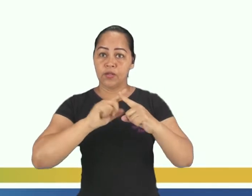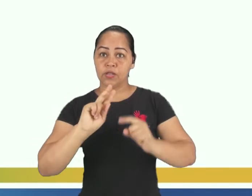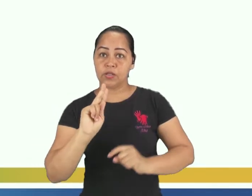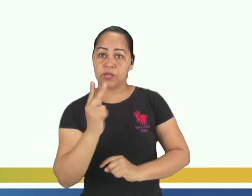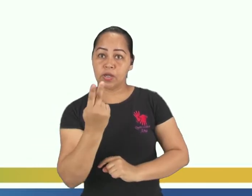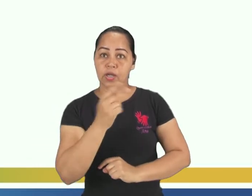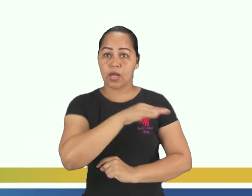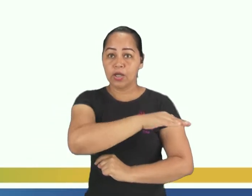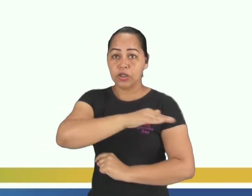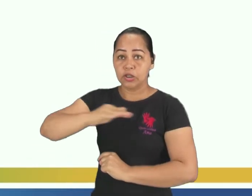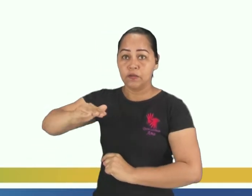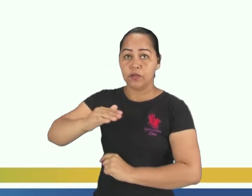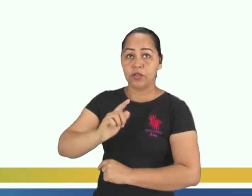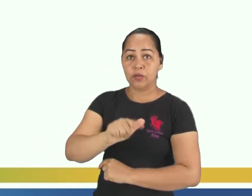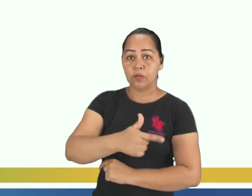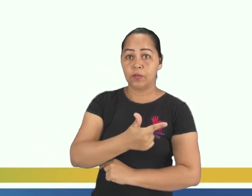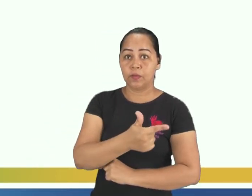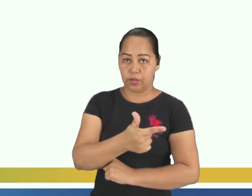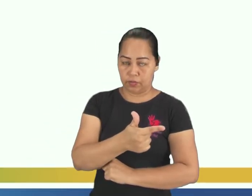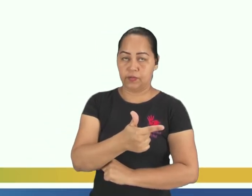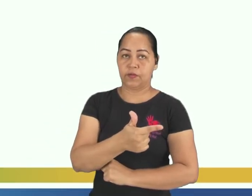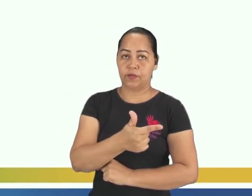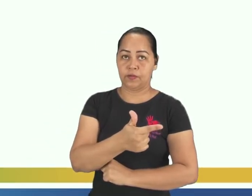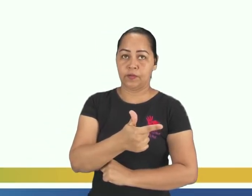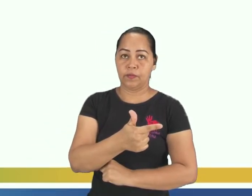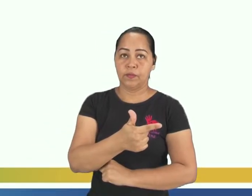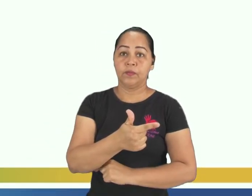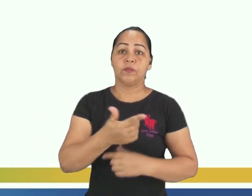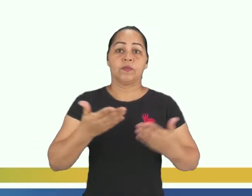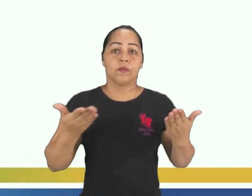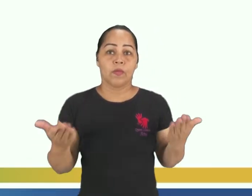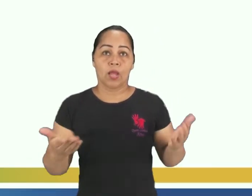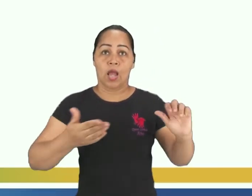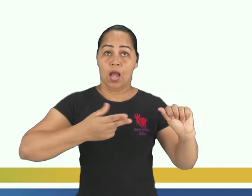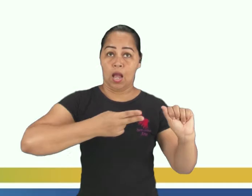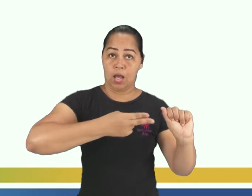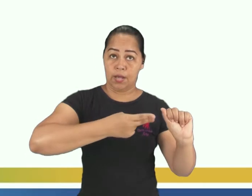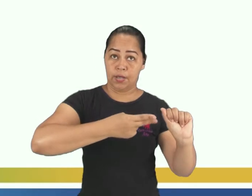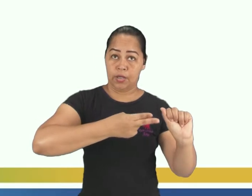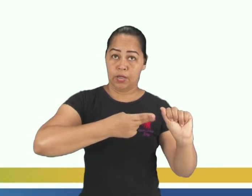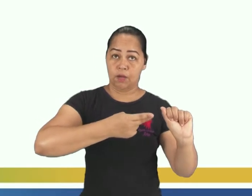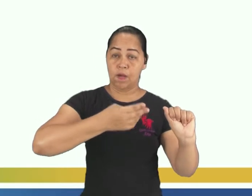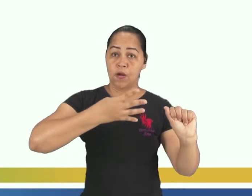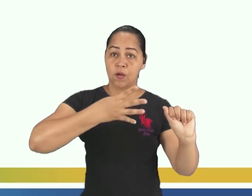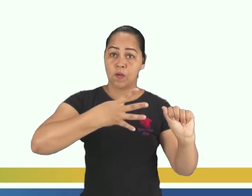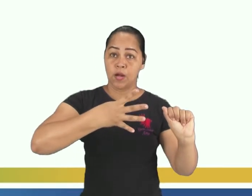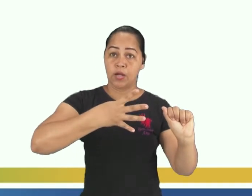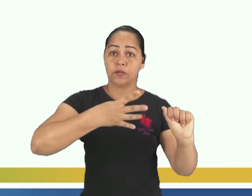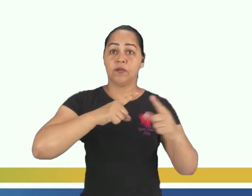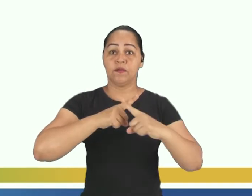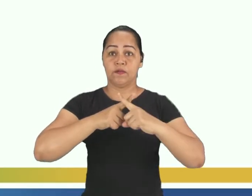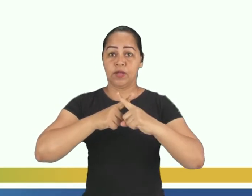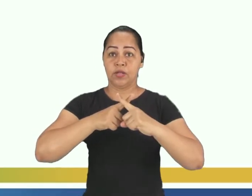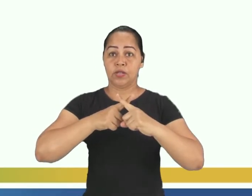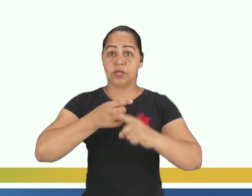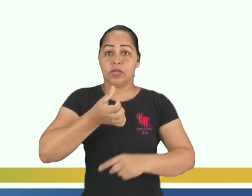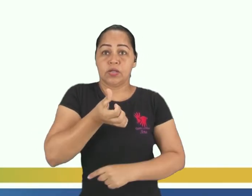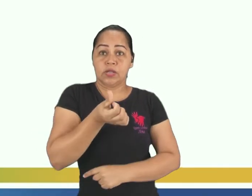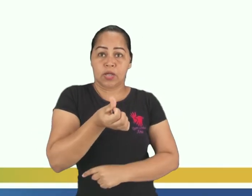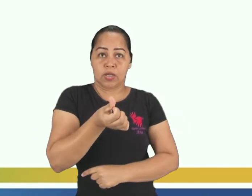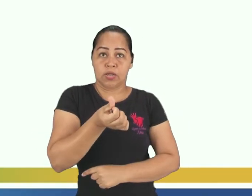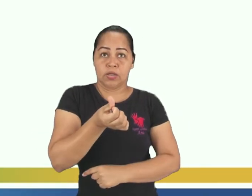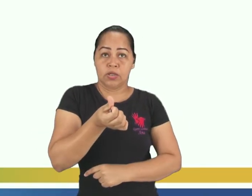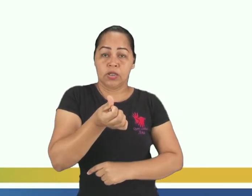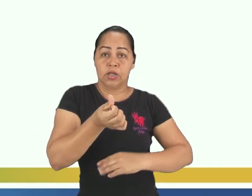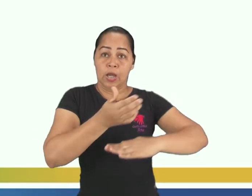triângulo que representa o nosso jardim. Então, a área desse triângulo será dada por 4, que é a medida